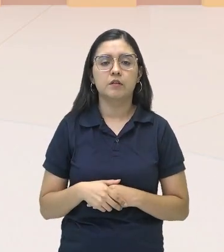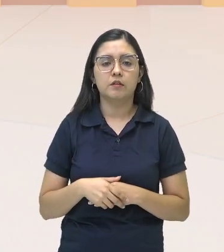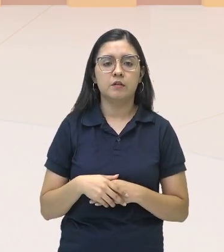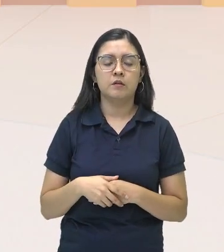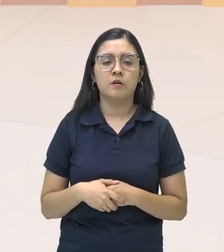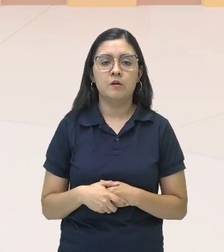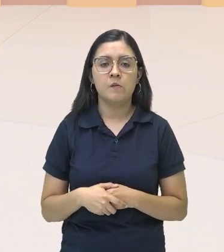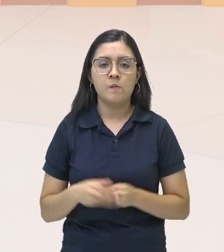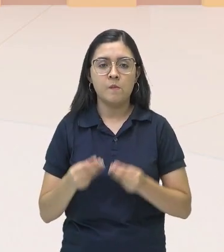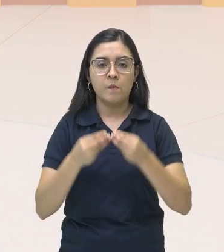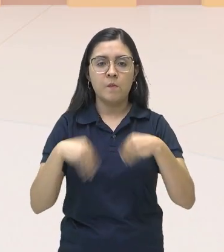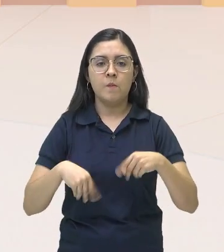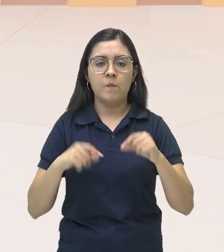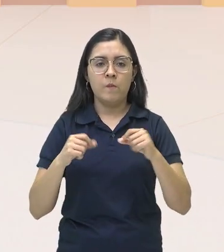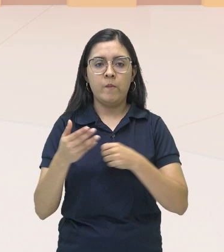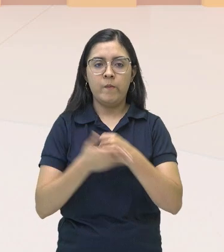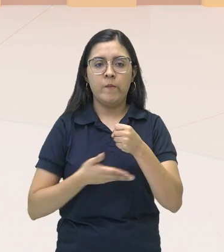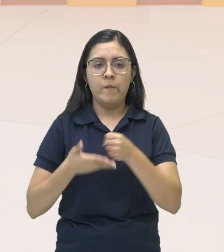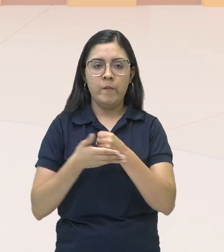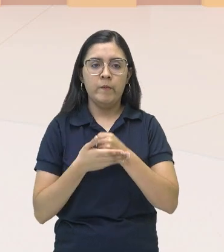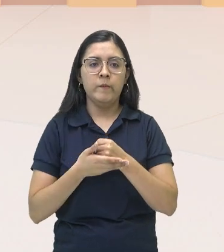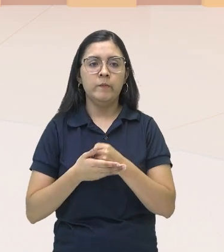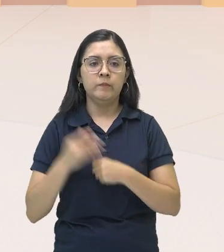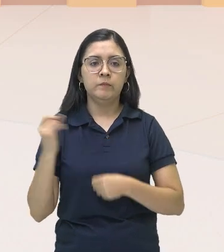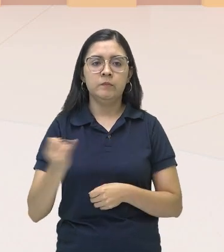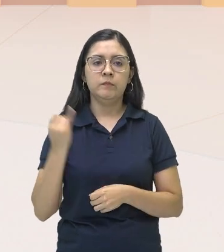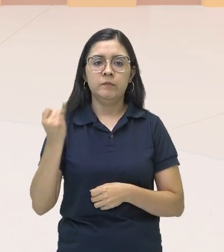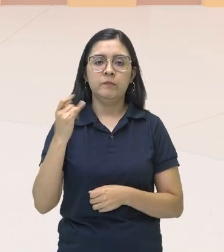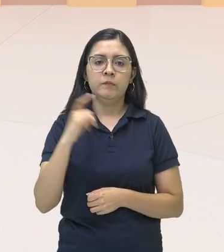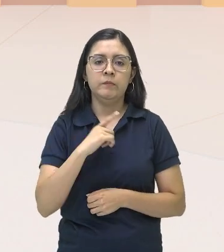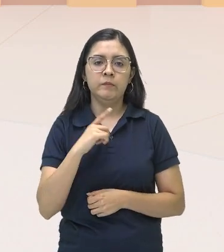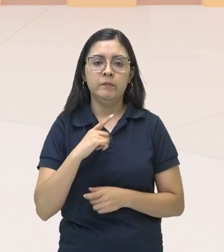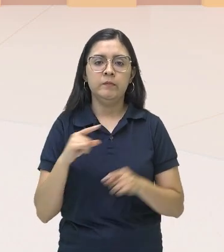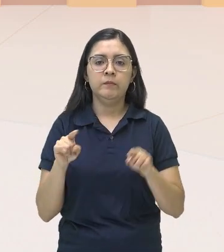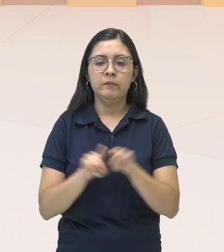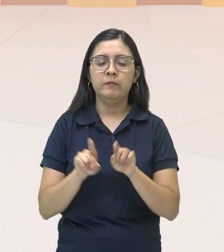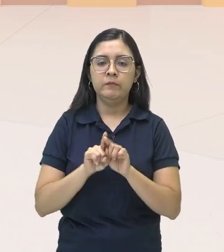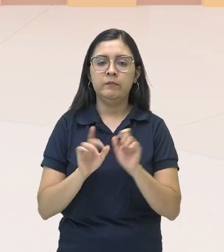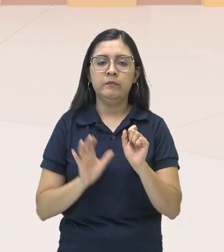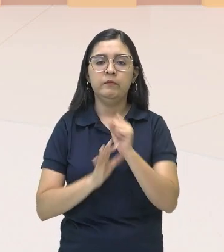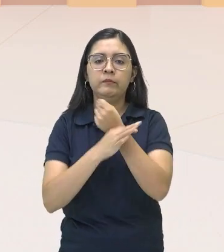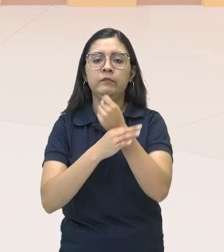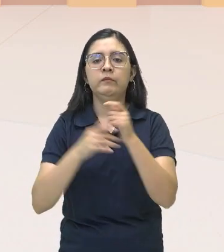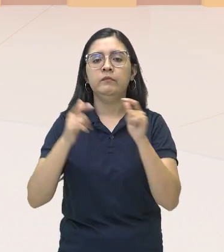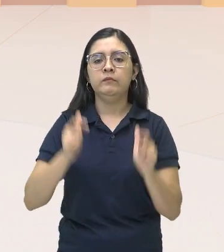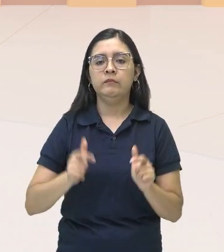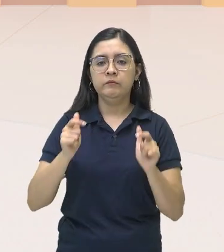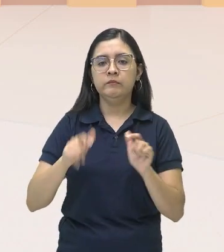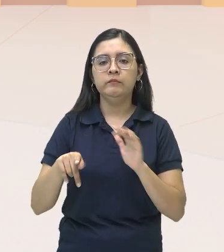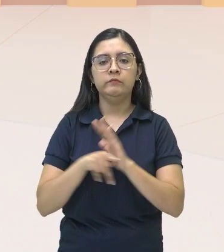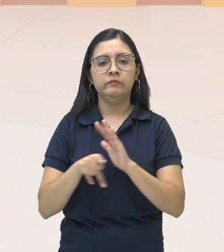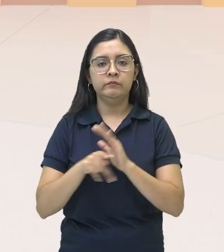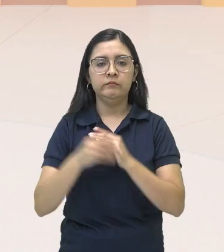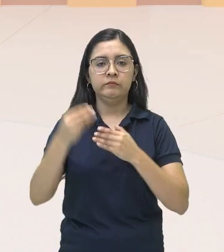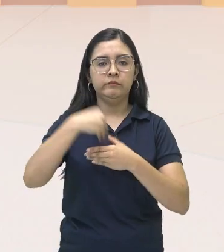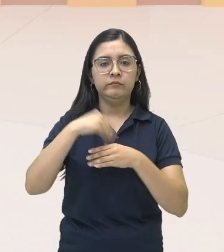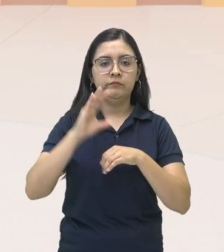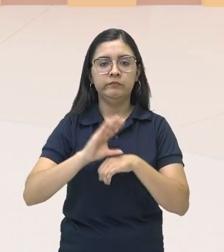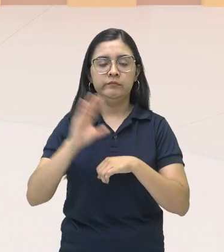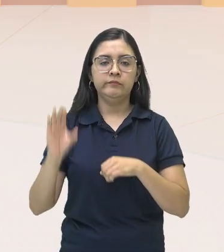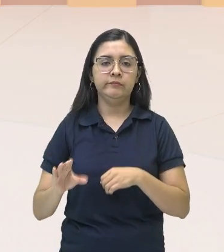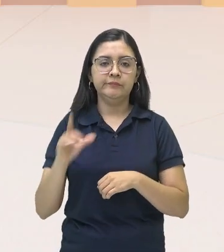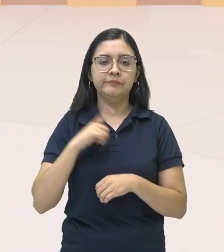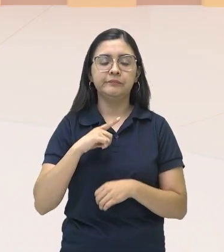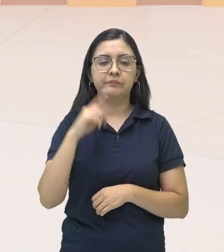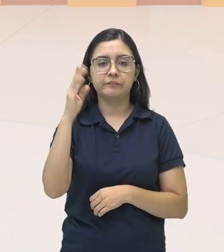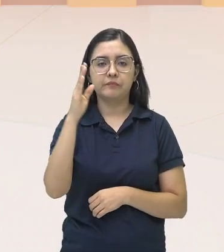né? Esse princípio tão importante que eu tenho e que é garantido aonde? Na Constituição Federal, na